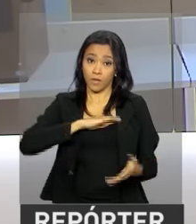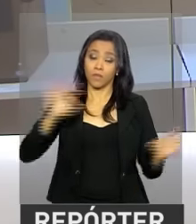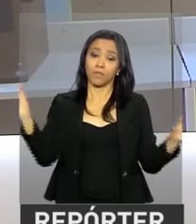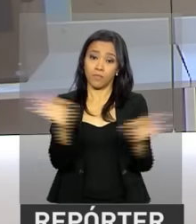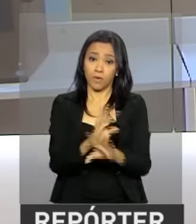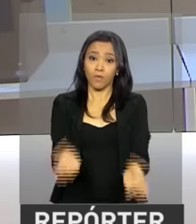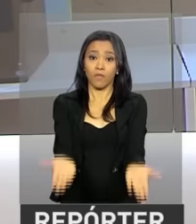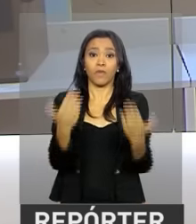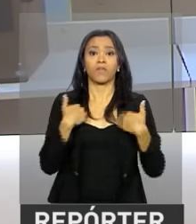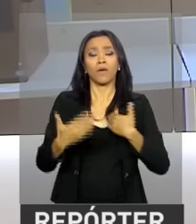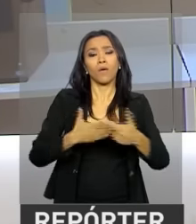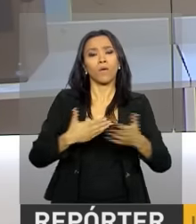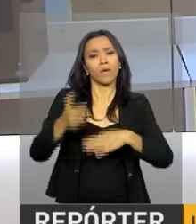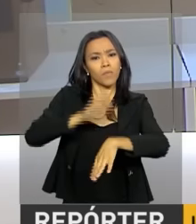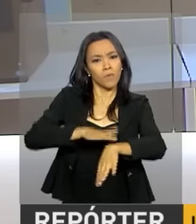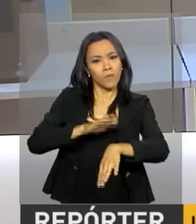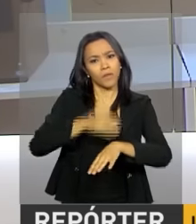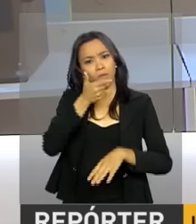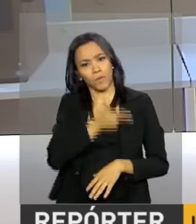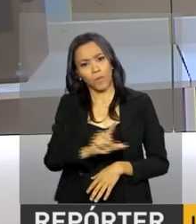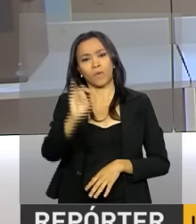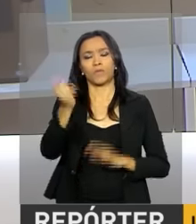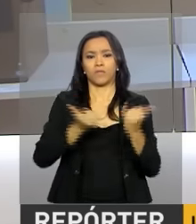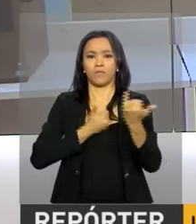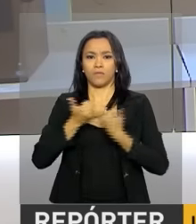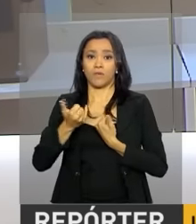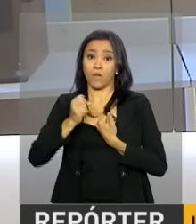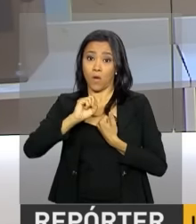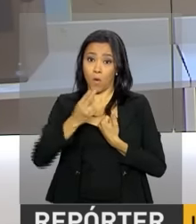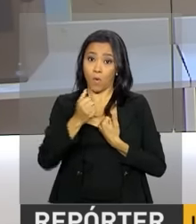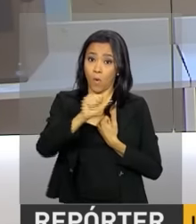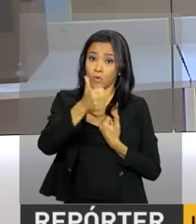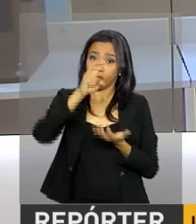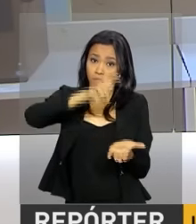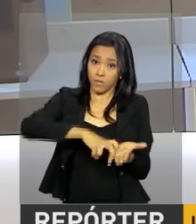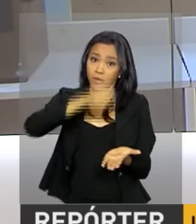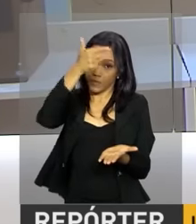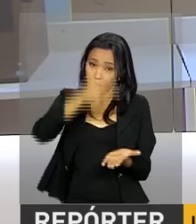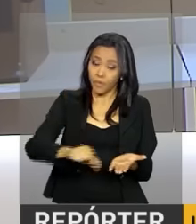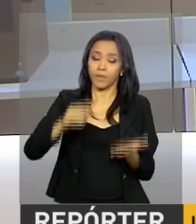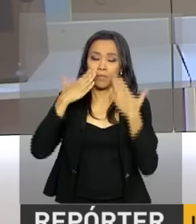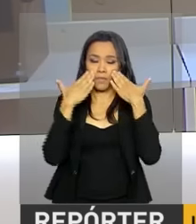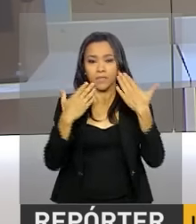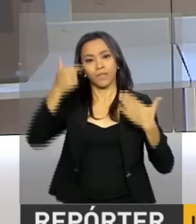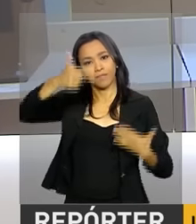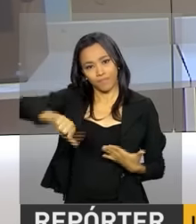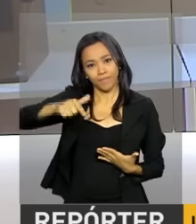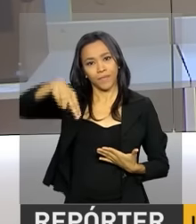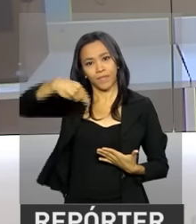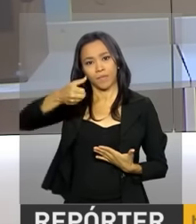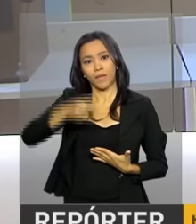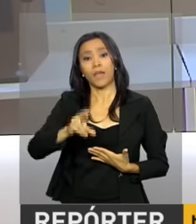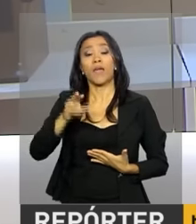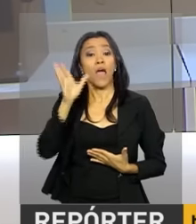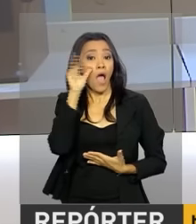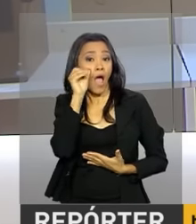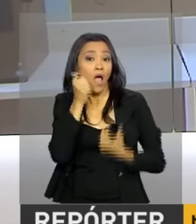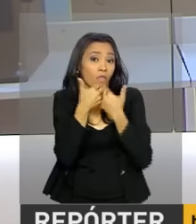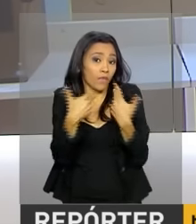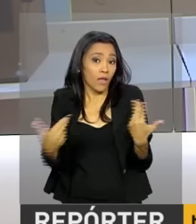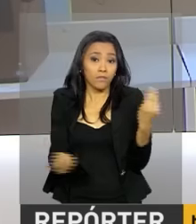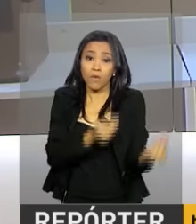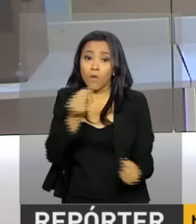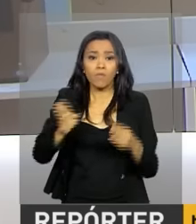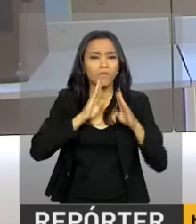podemos voltar a qualquer momento com outras informações ou às 11 da manhã na próxima edição do repórter NBR acompanhe também as novidades